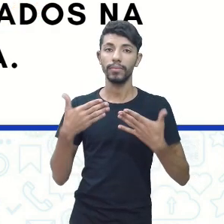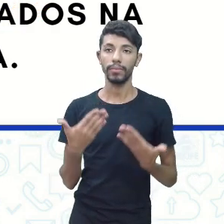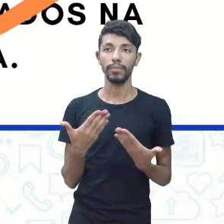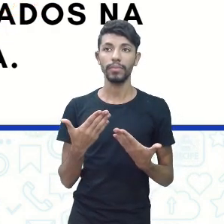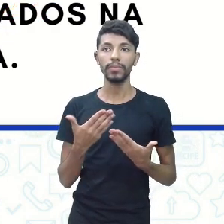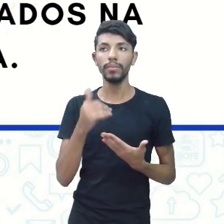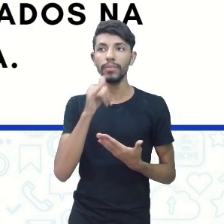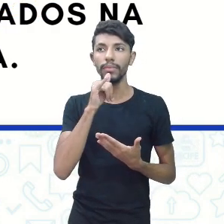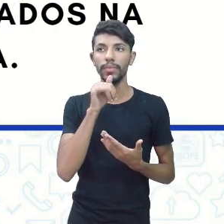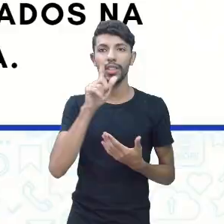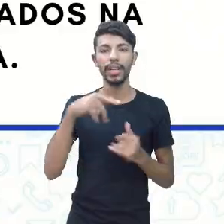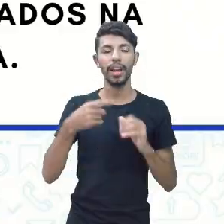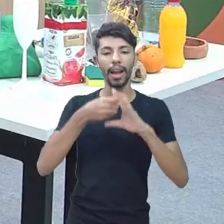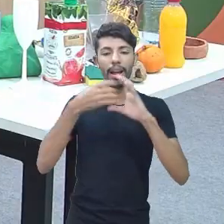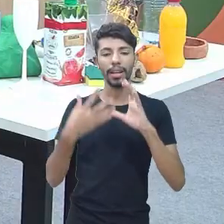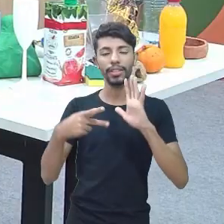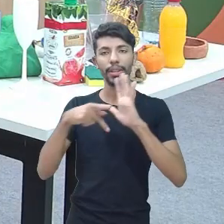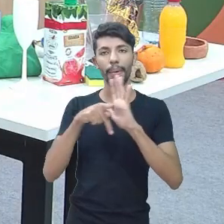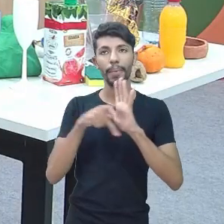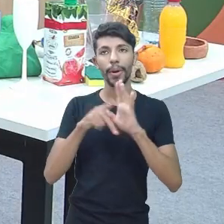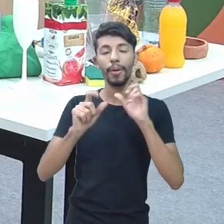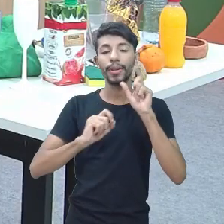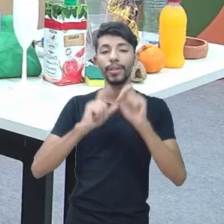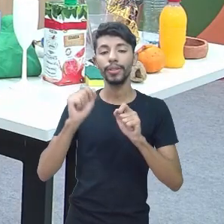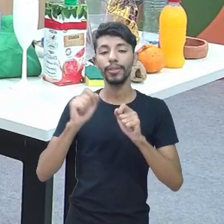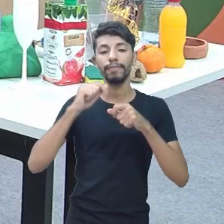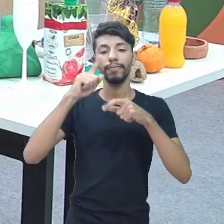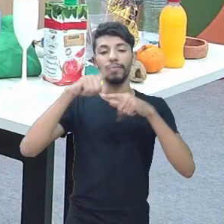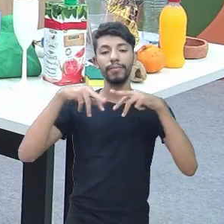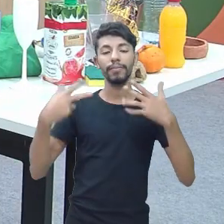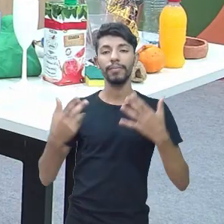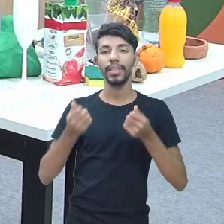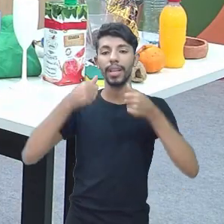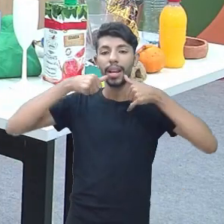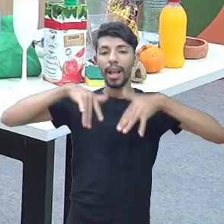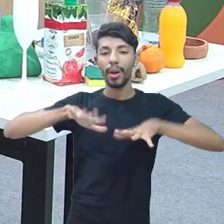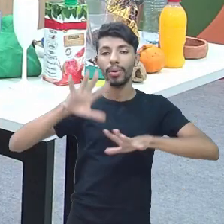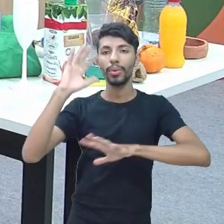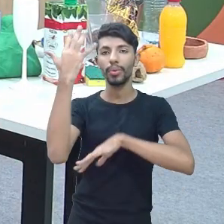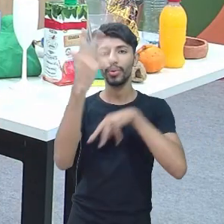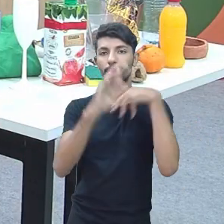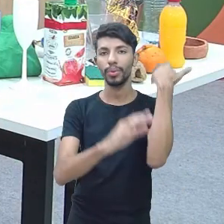assim, a caracterização que nós temos em relação ao material in natura.